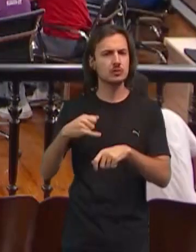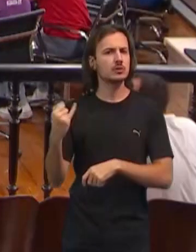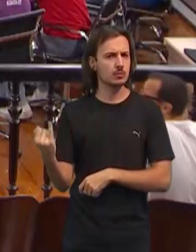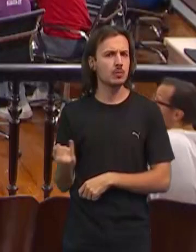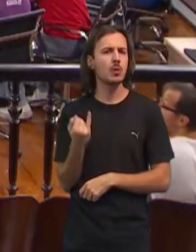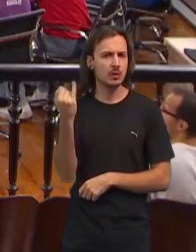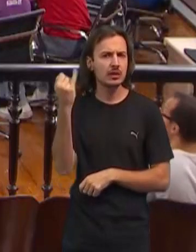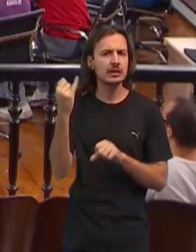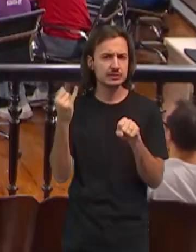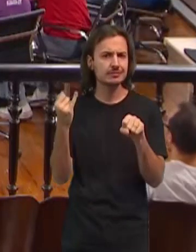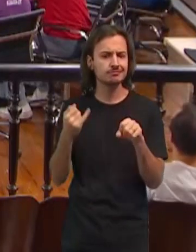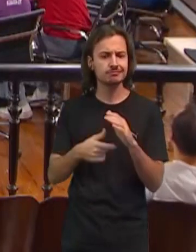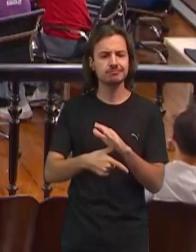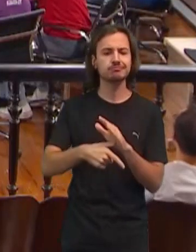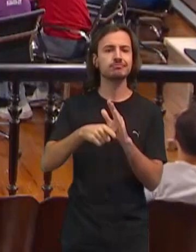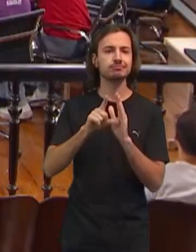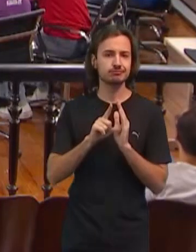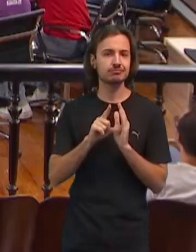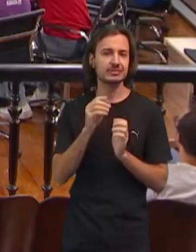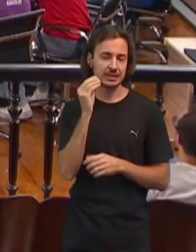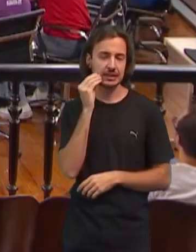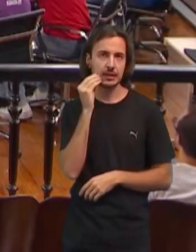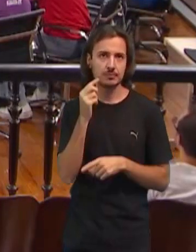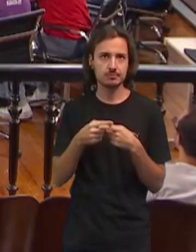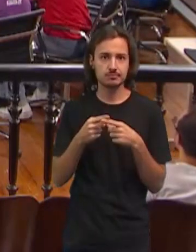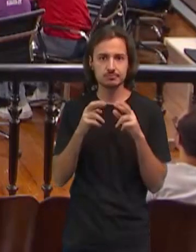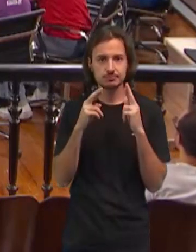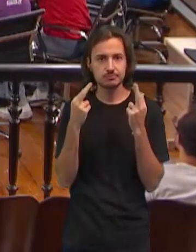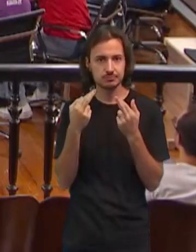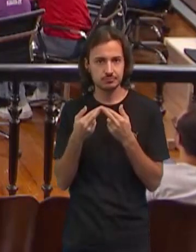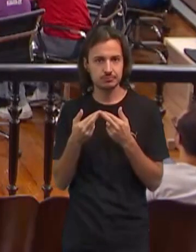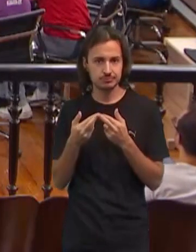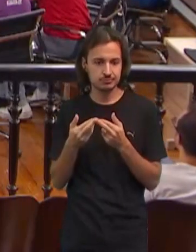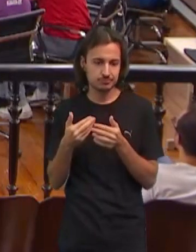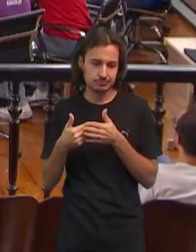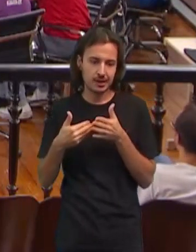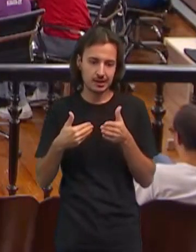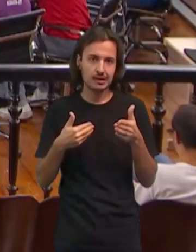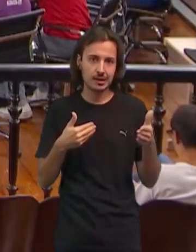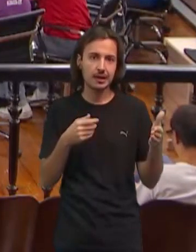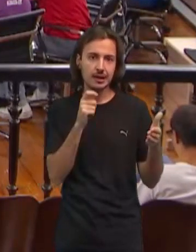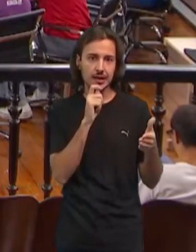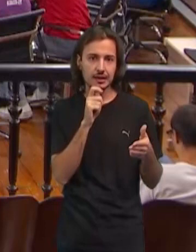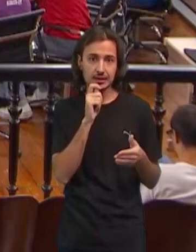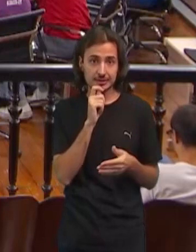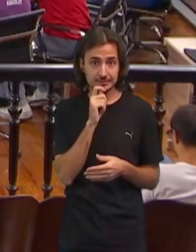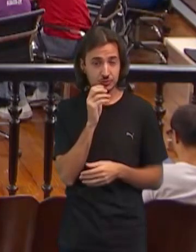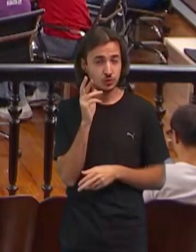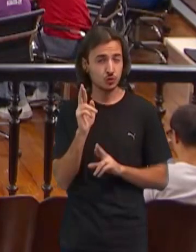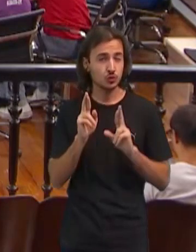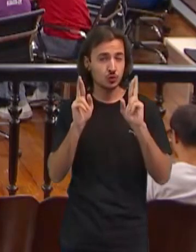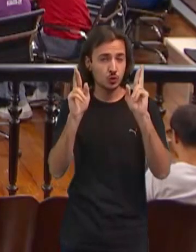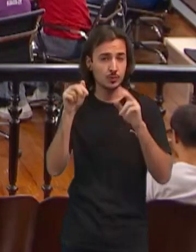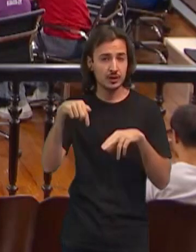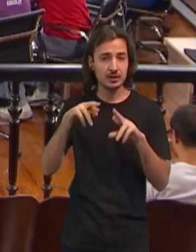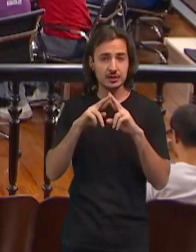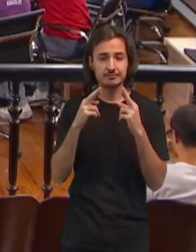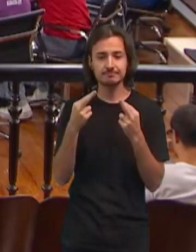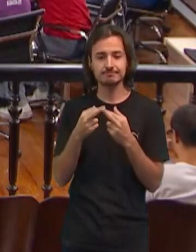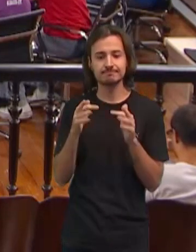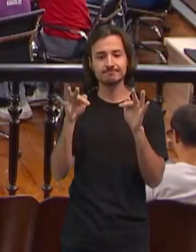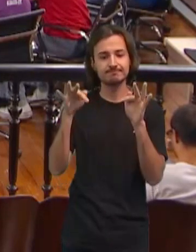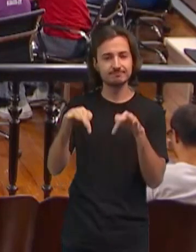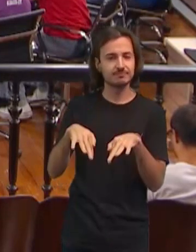reunião que o senhor também participou lá, está ainda em andamento, nós possamos dar uma sequência com um final feliz para essa reunião que envolve aí os